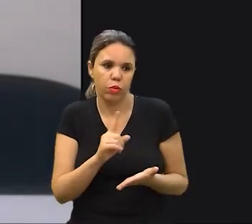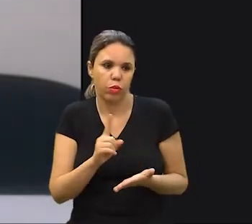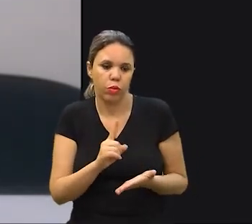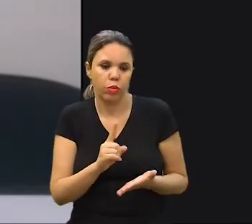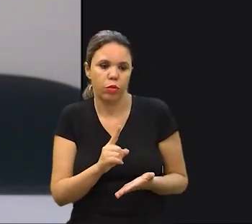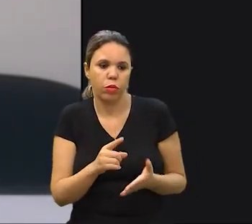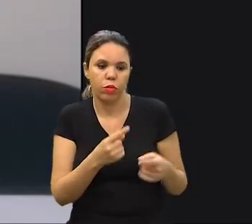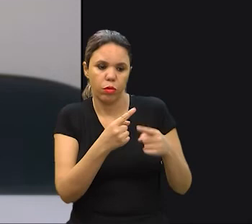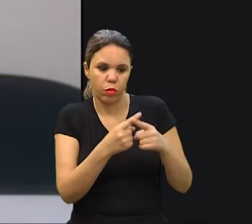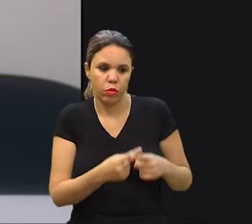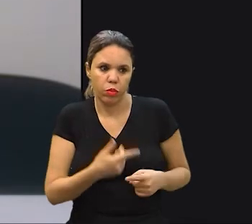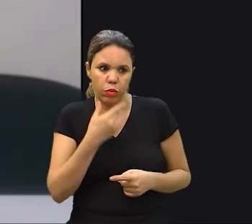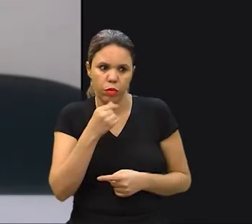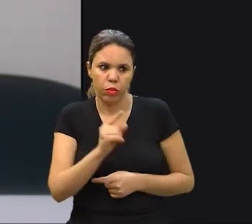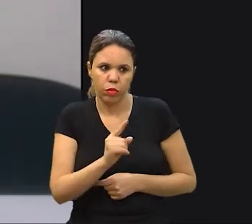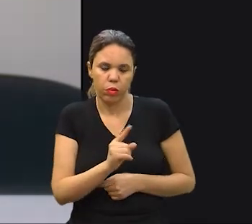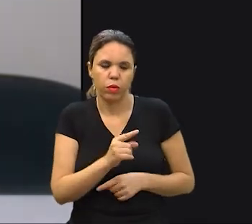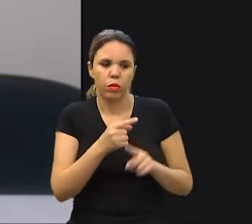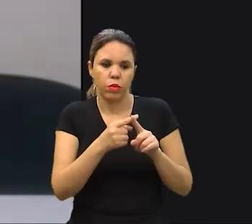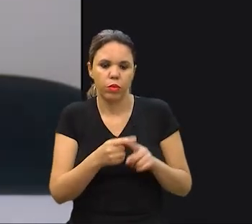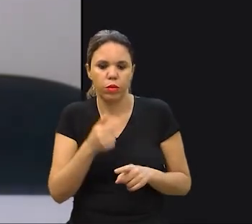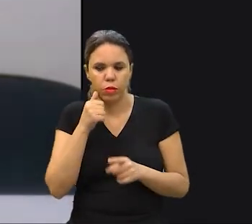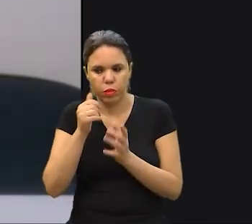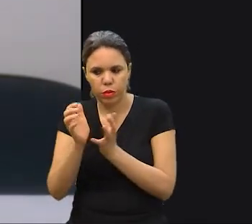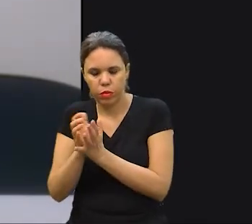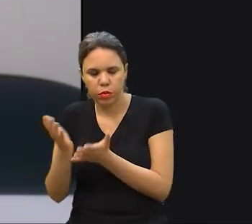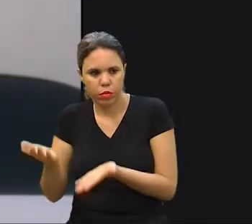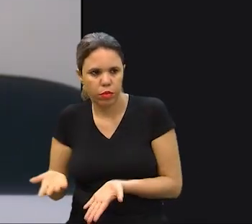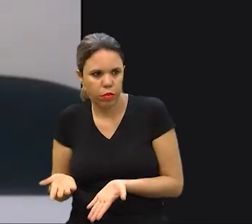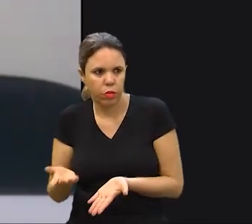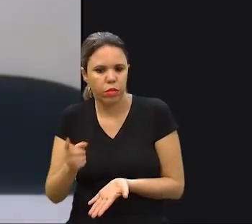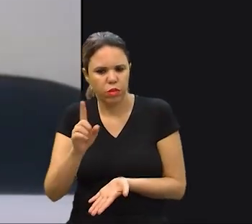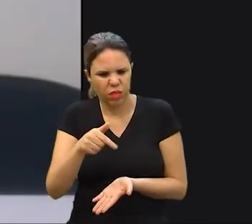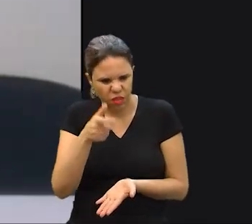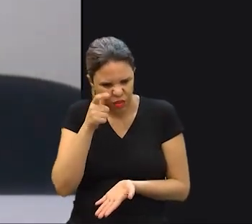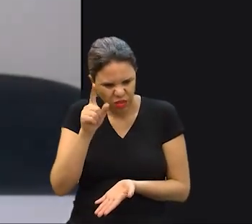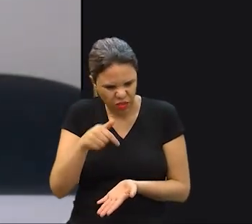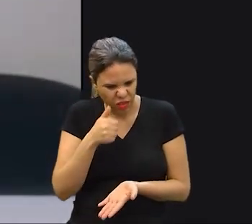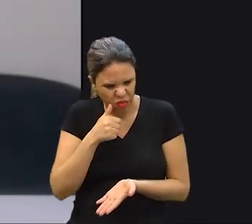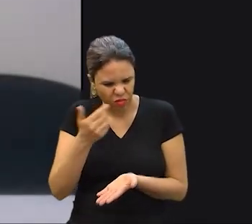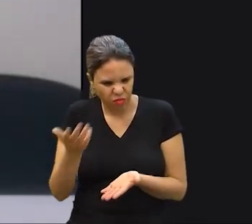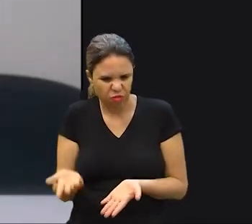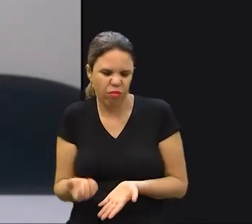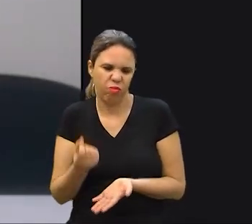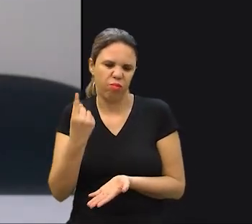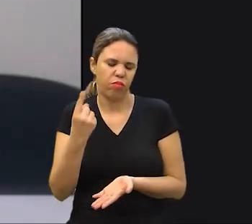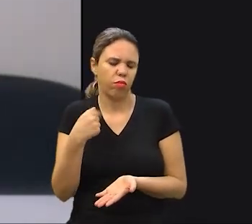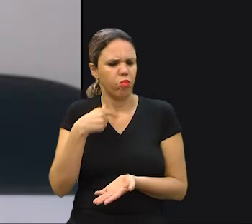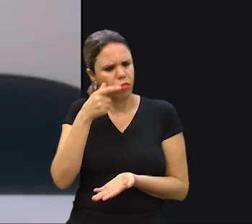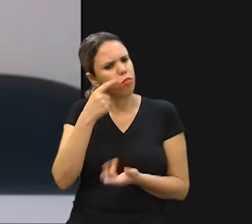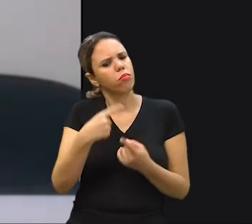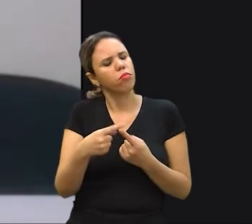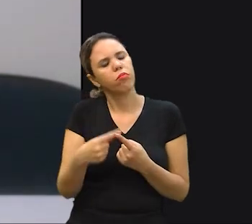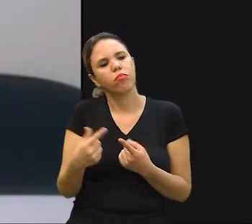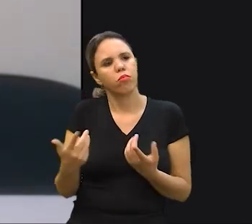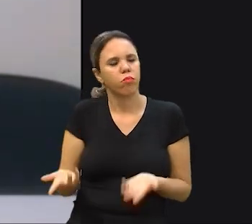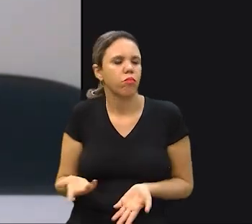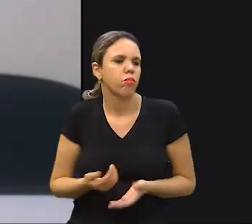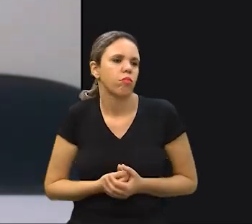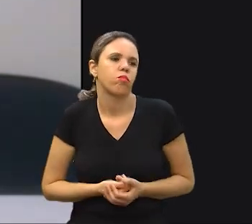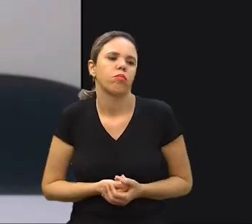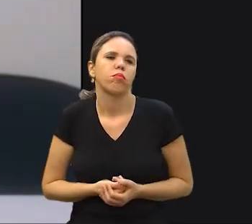não vai ser o final do campeonato masculino, é o campeonato feminino. Oh, você assiste jogo feminino? Assisto, por